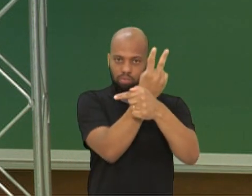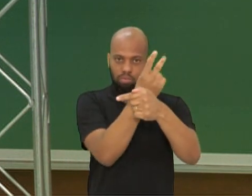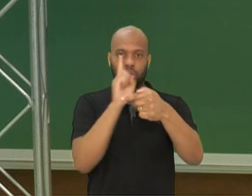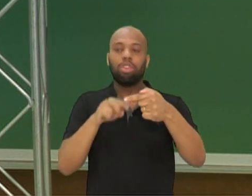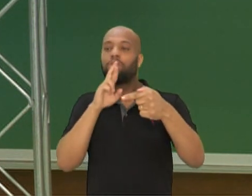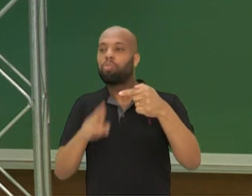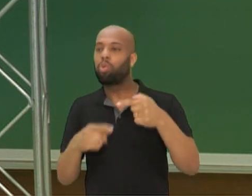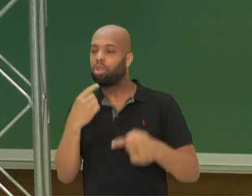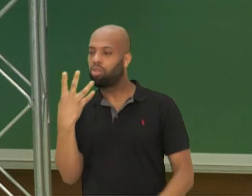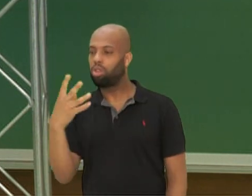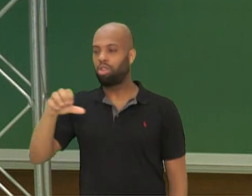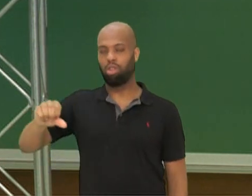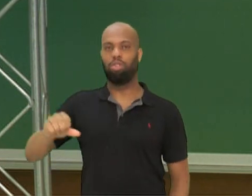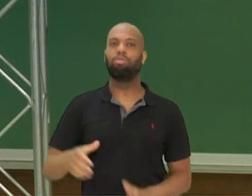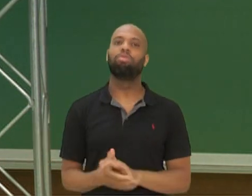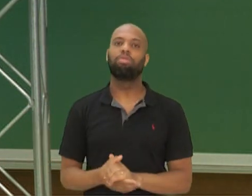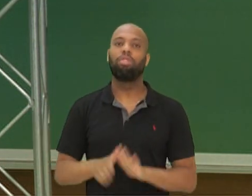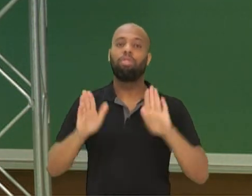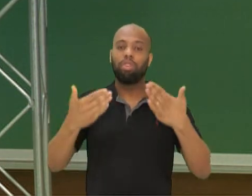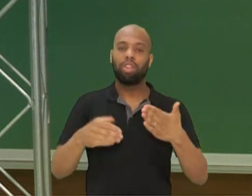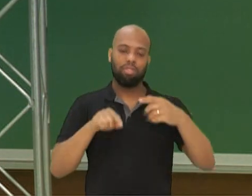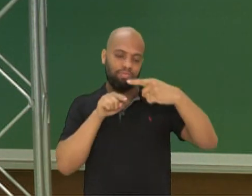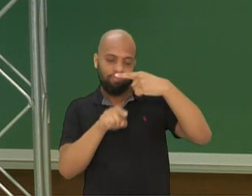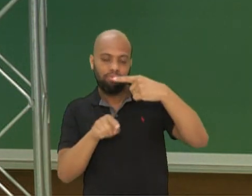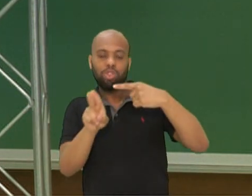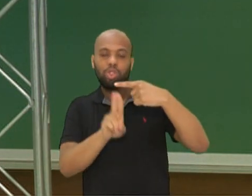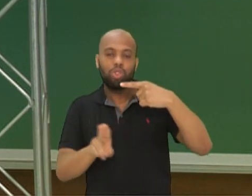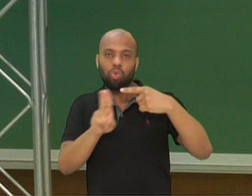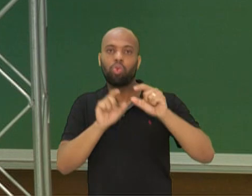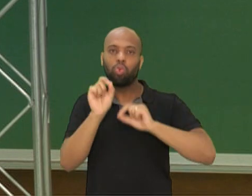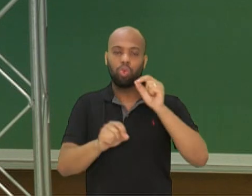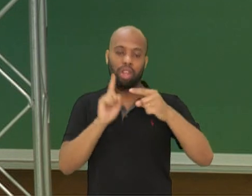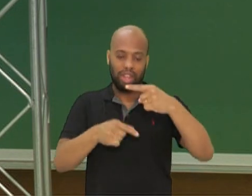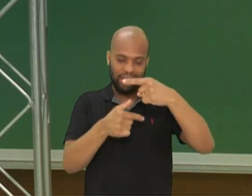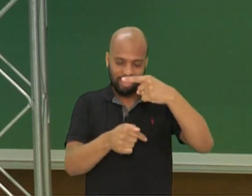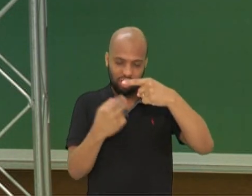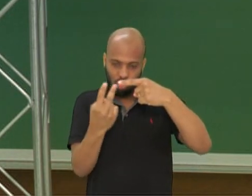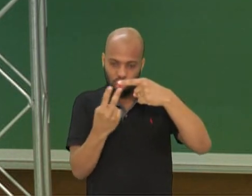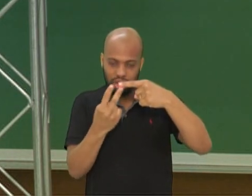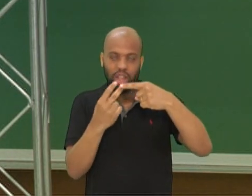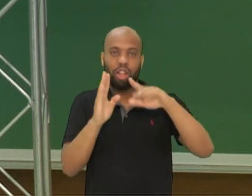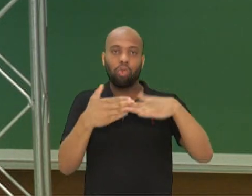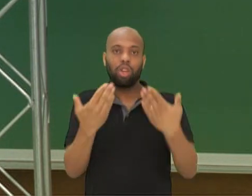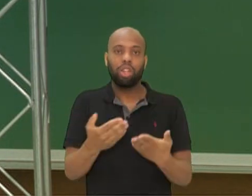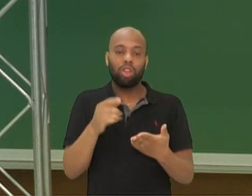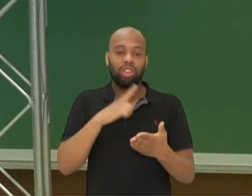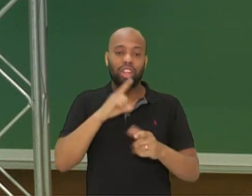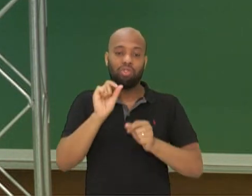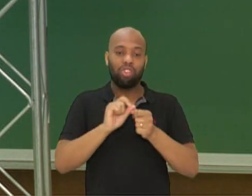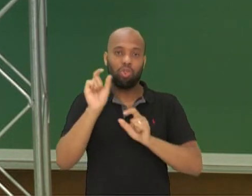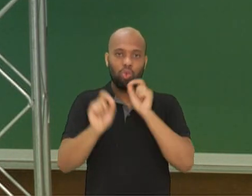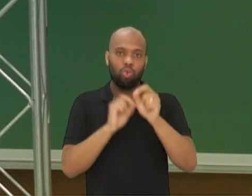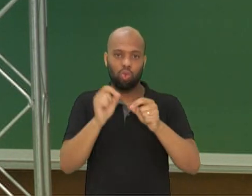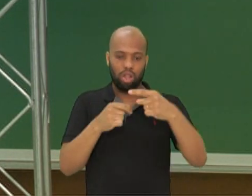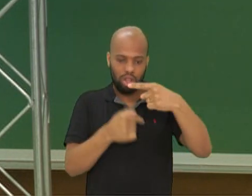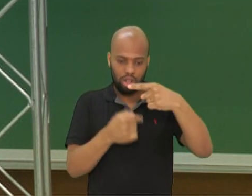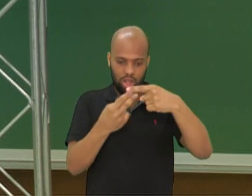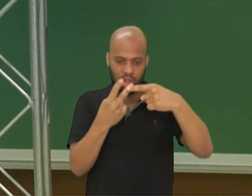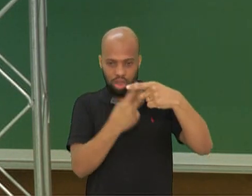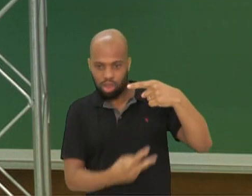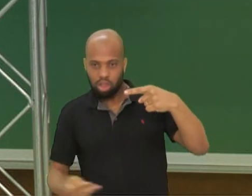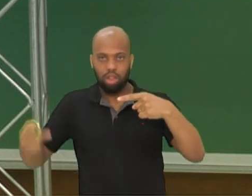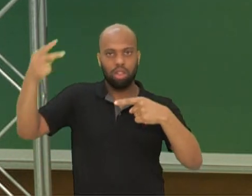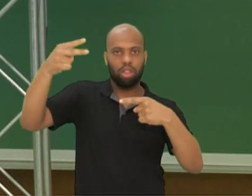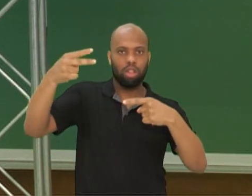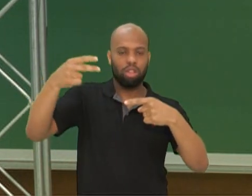para conseguir trabalhar com os expoentes. Essa é a dica do professor Neck para você resolver esse exercício. Uns minutinhos e a gente já volta com a